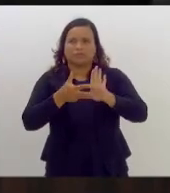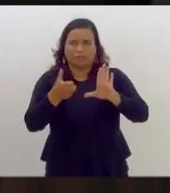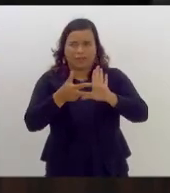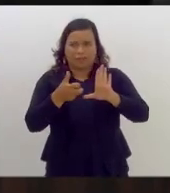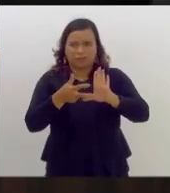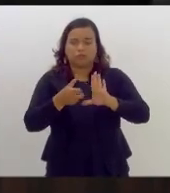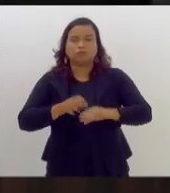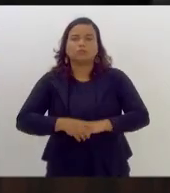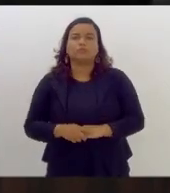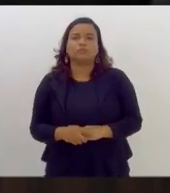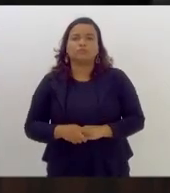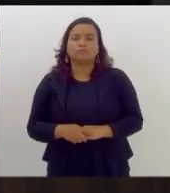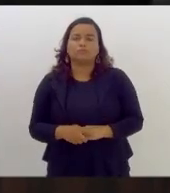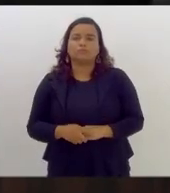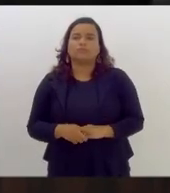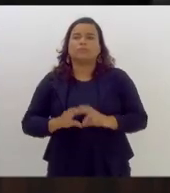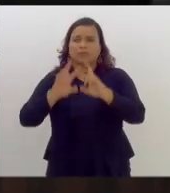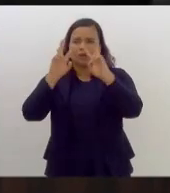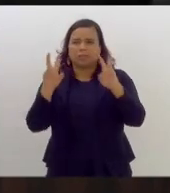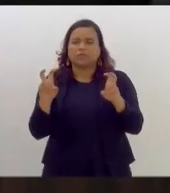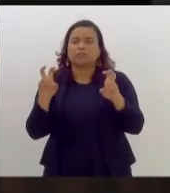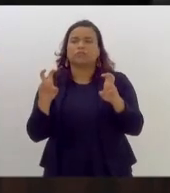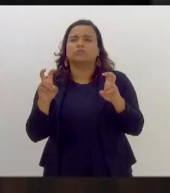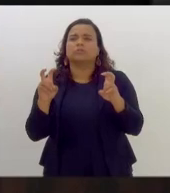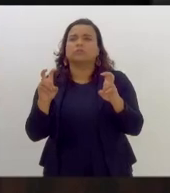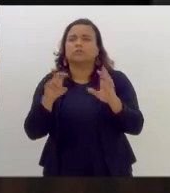Senhor presidente, questão de ordem. Ok, deputado Luiz.